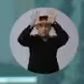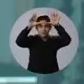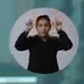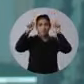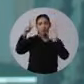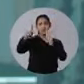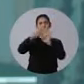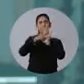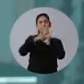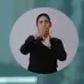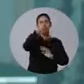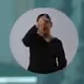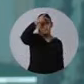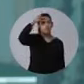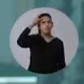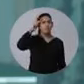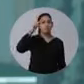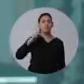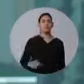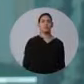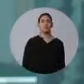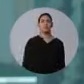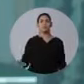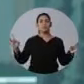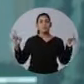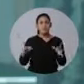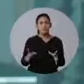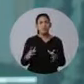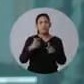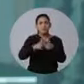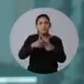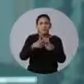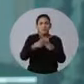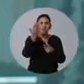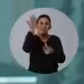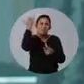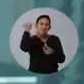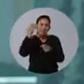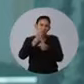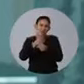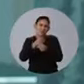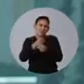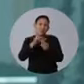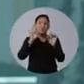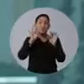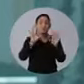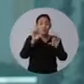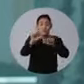pertencer às pessoas. Preparado porque sei que os problemas que se acumulam há anos só serão